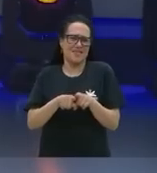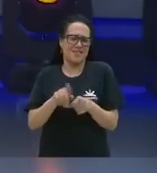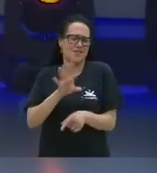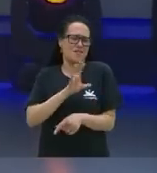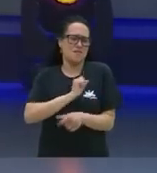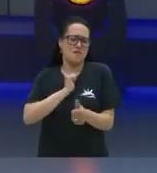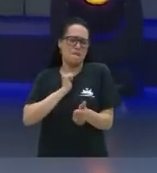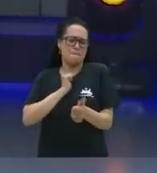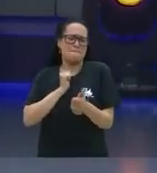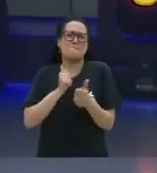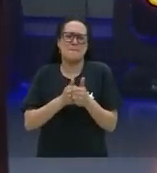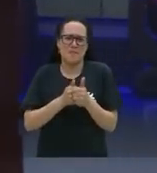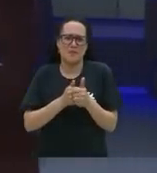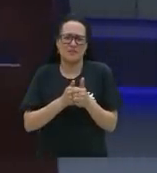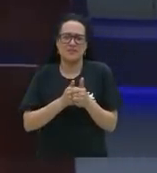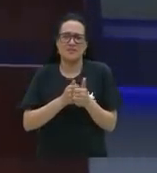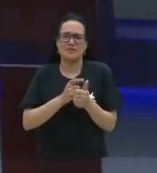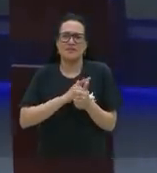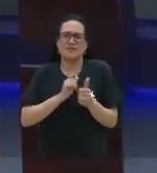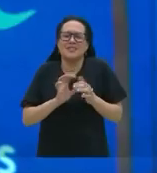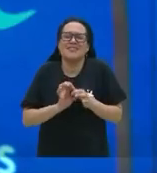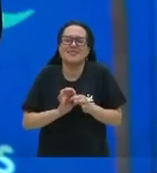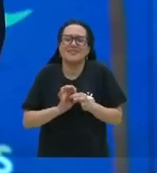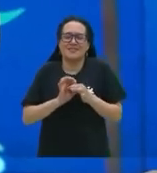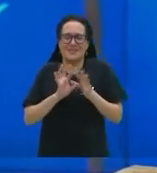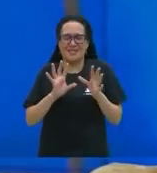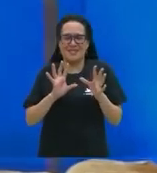próximo. Deixe-se amar,